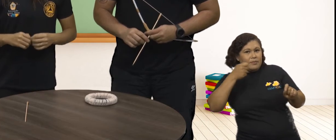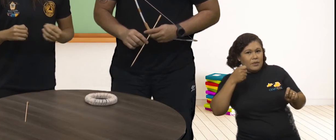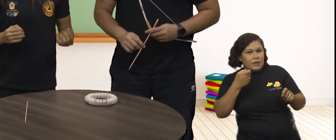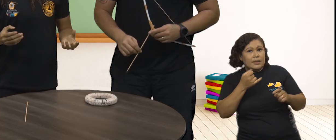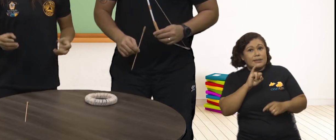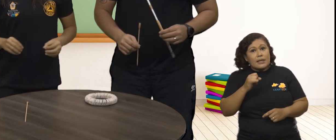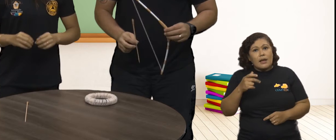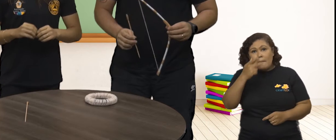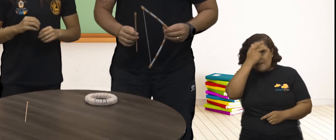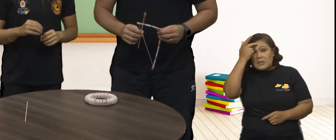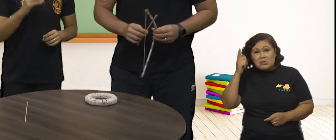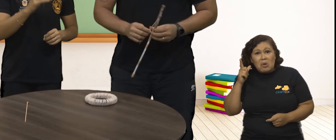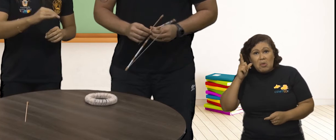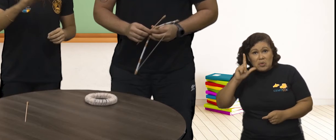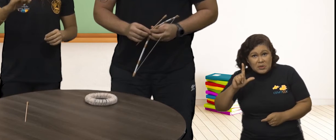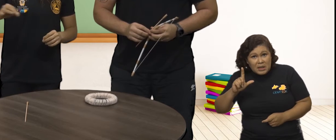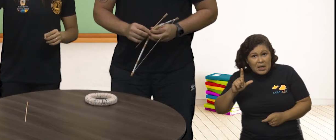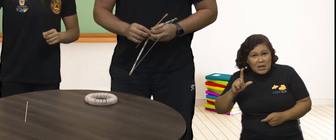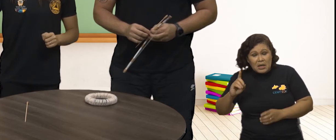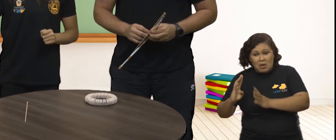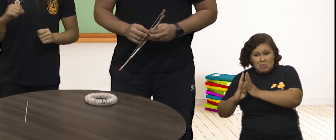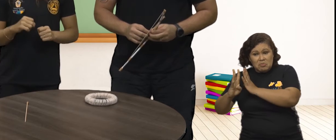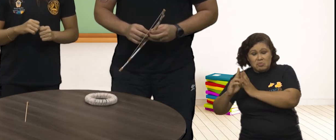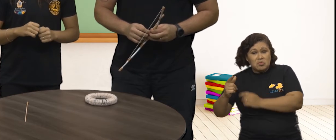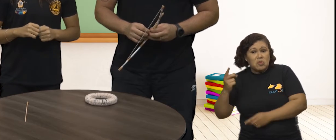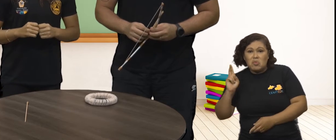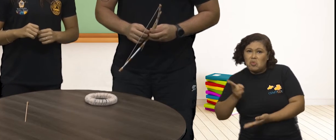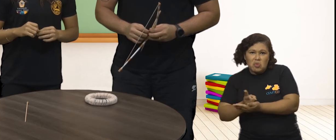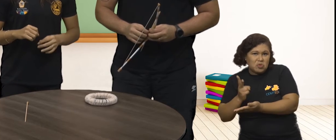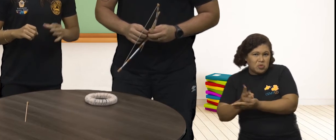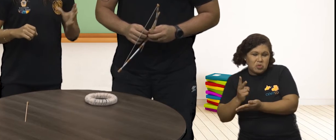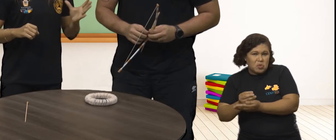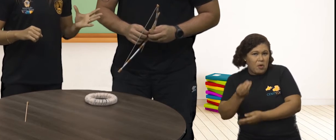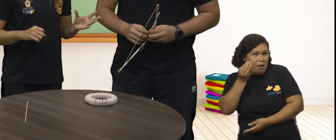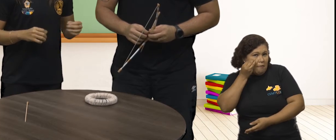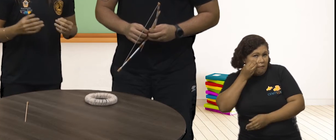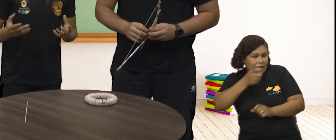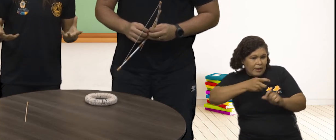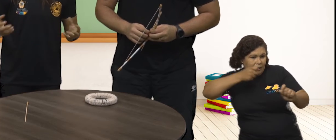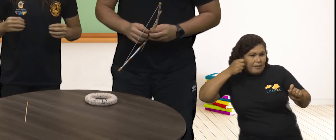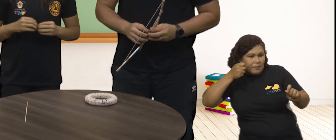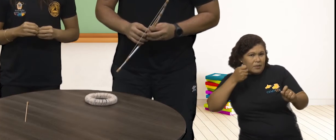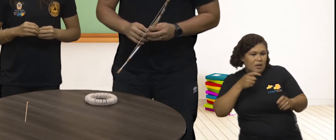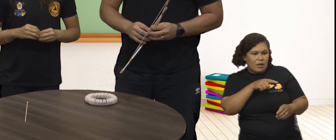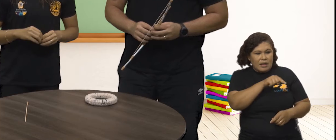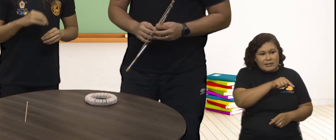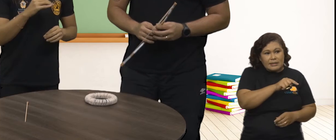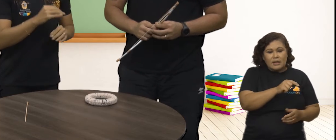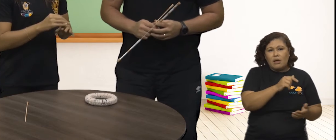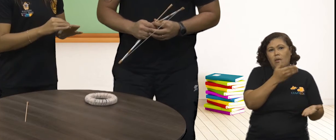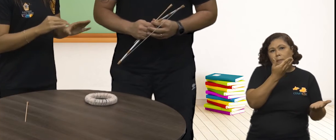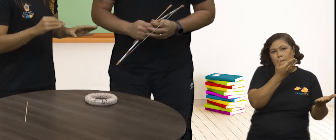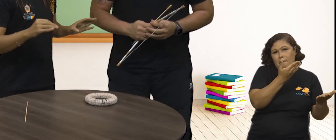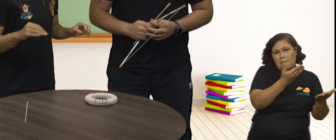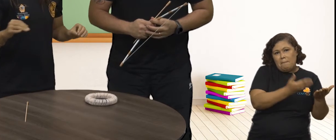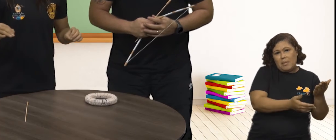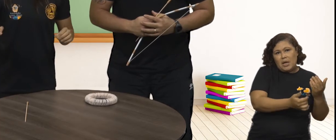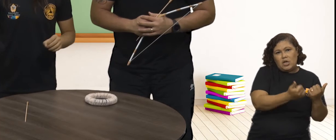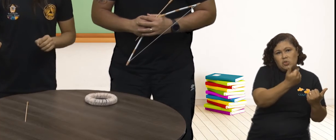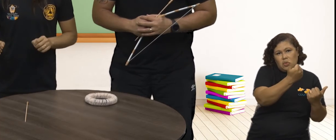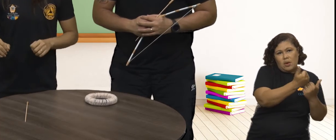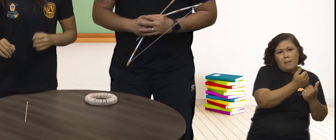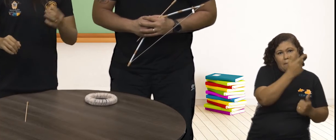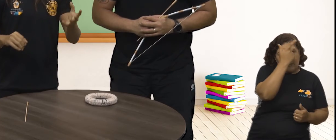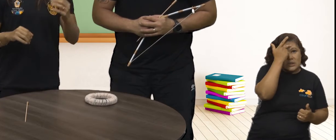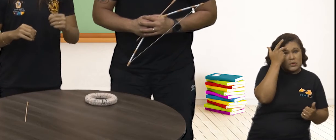acertar o alvo, o seu time segue testando a pontaria. Já o time oponente perde o lançador, que sai temporariamente